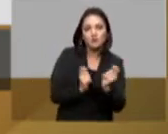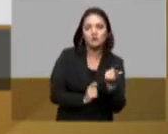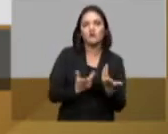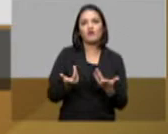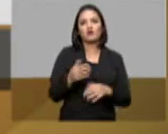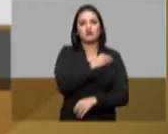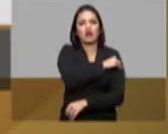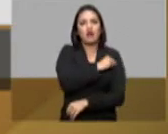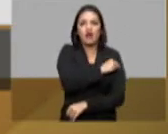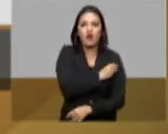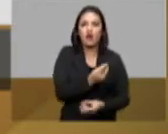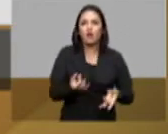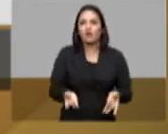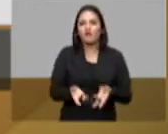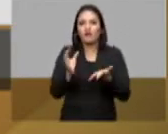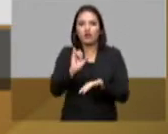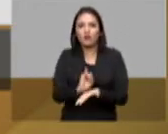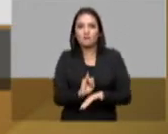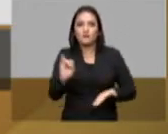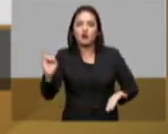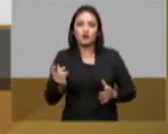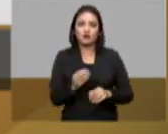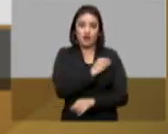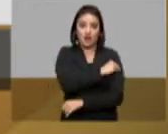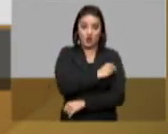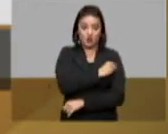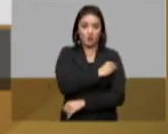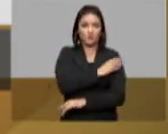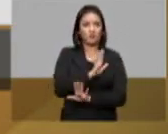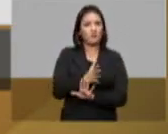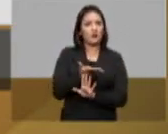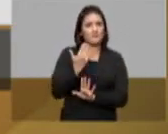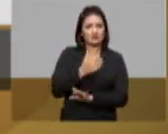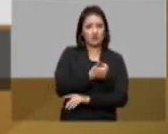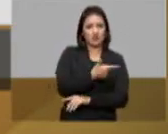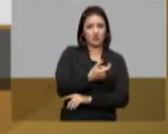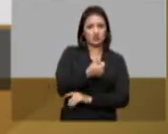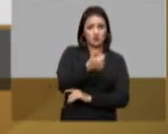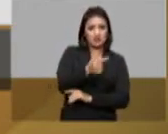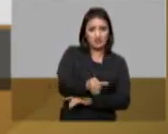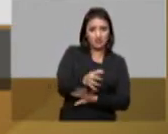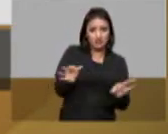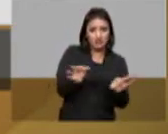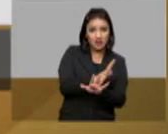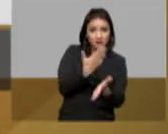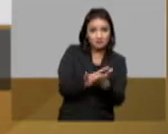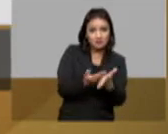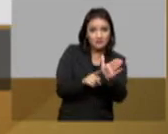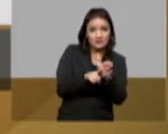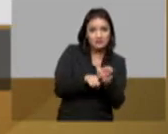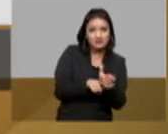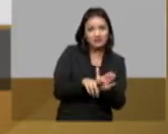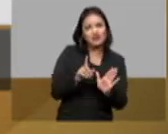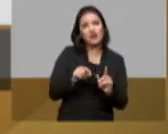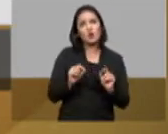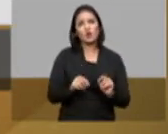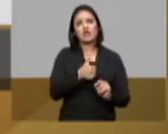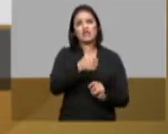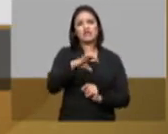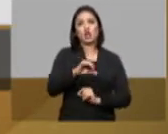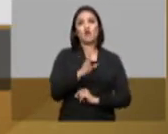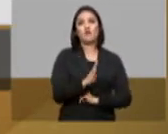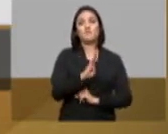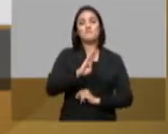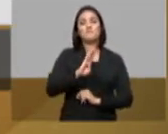álcool, na verdade aqui em 2017, quando o estudo foi concluído, ele corresponderia a um patamar de 19